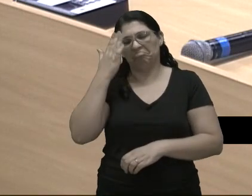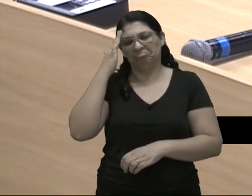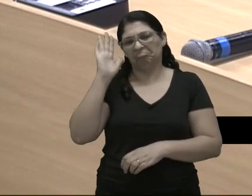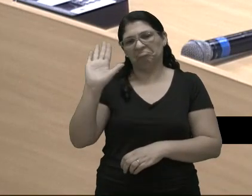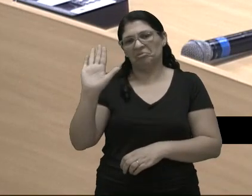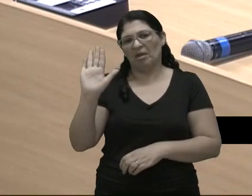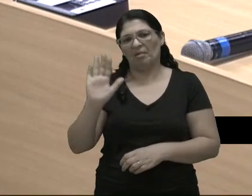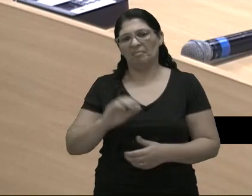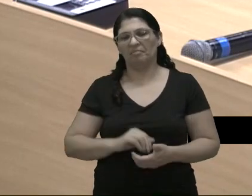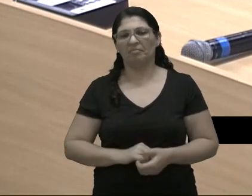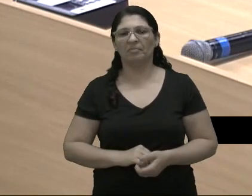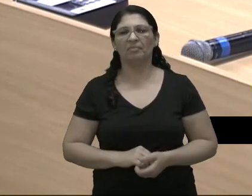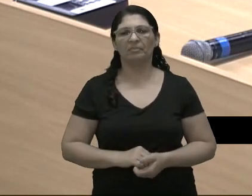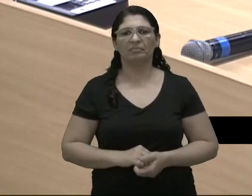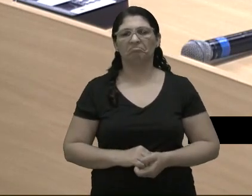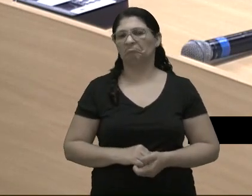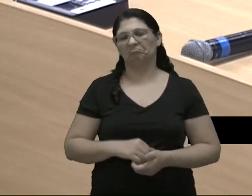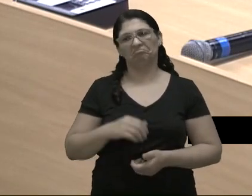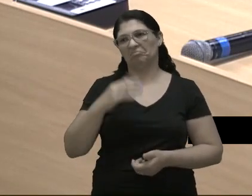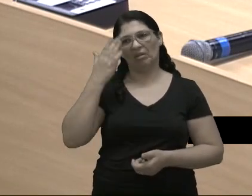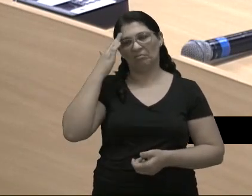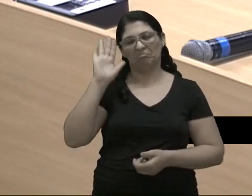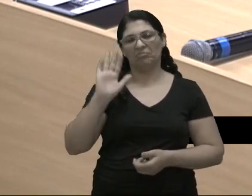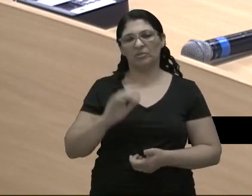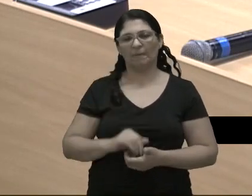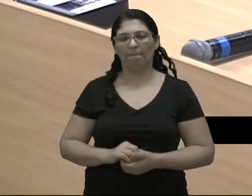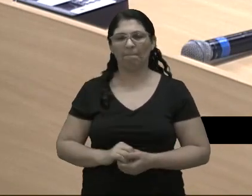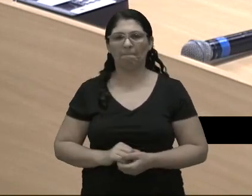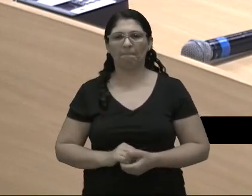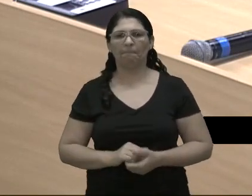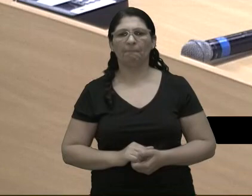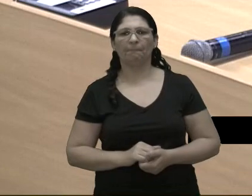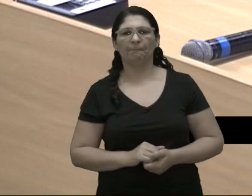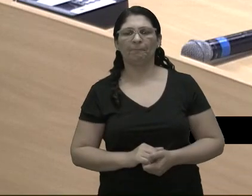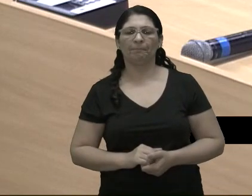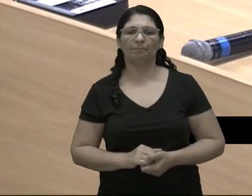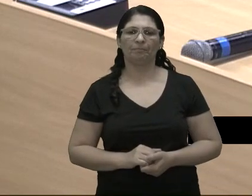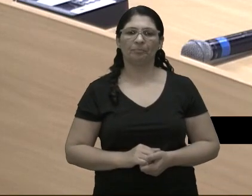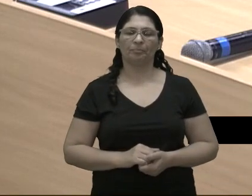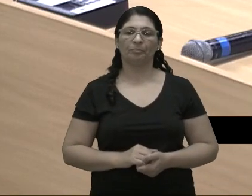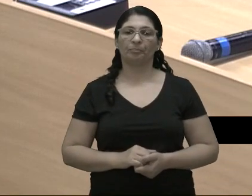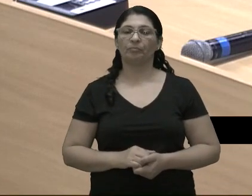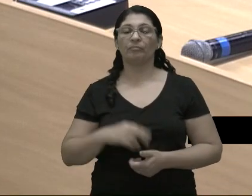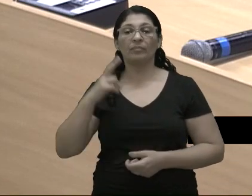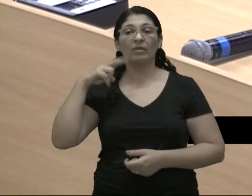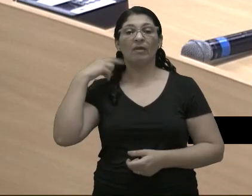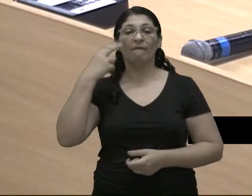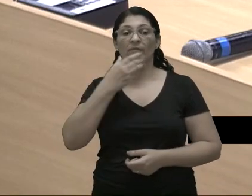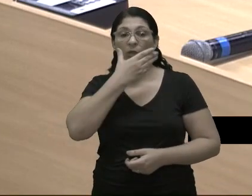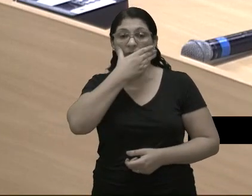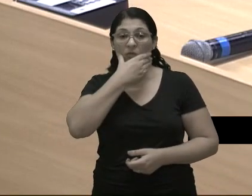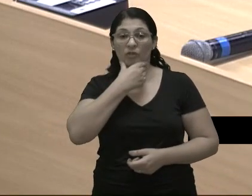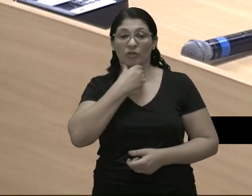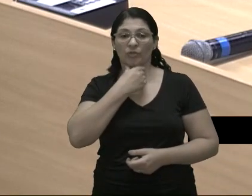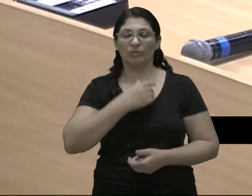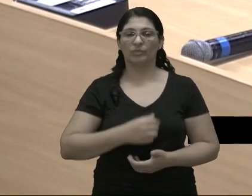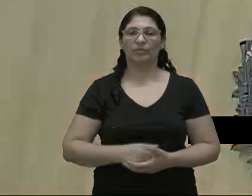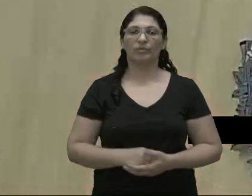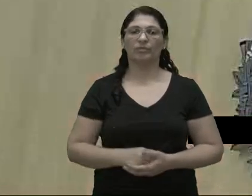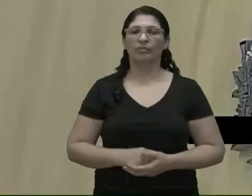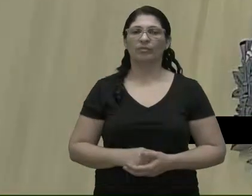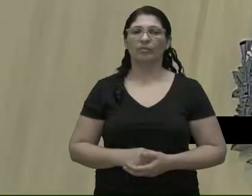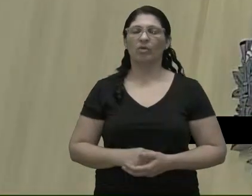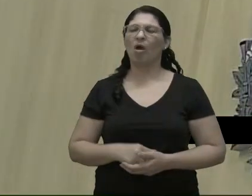Eu não fiquei sabendo. O senhor desconhece disso? Desconheço. Tá bom. Bom, vereador Serginho... O senhor é de